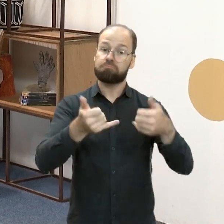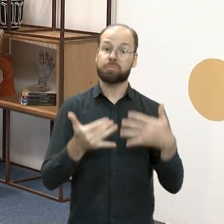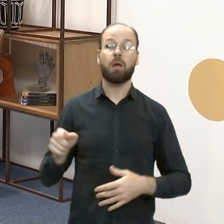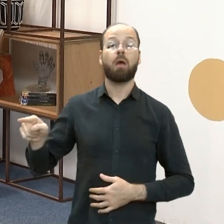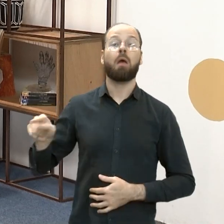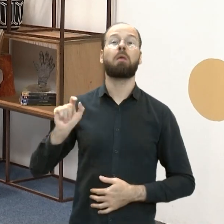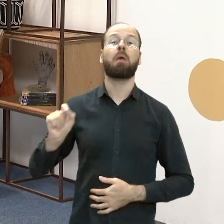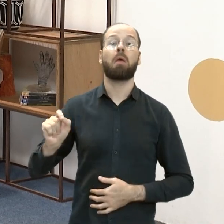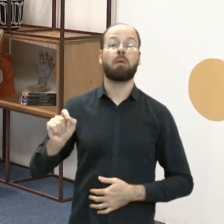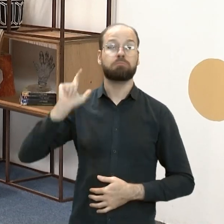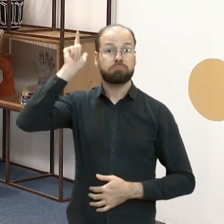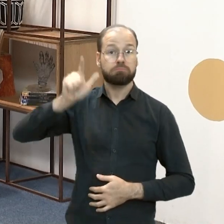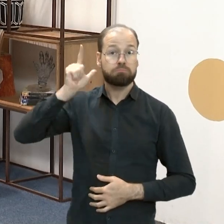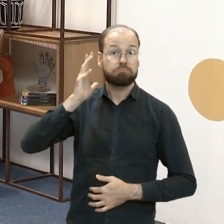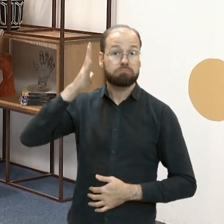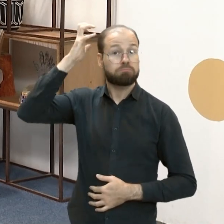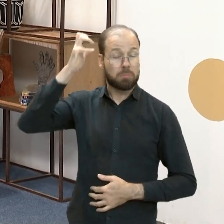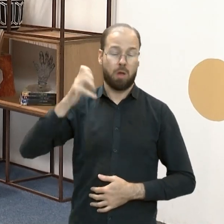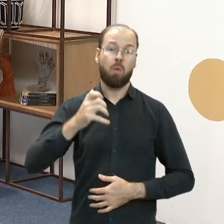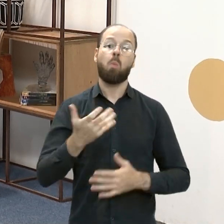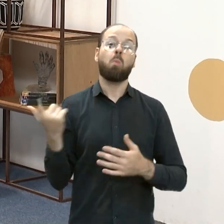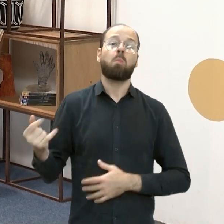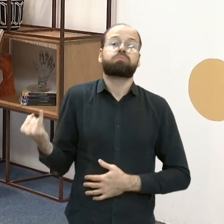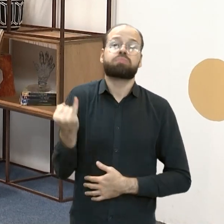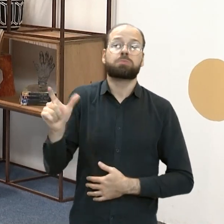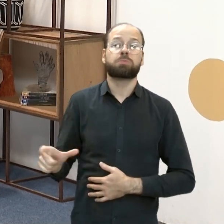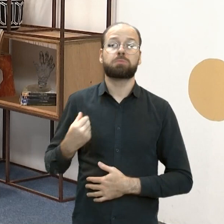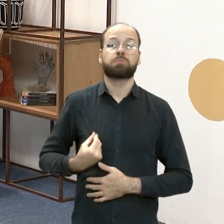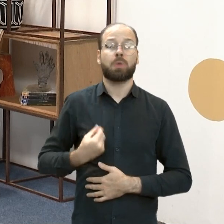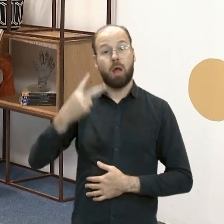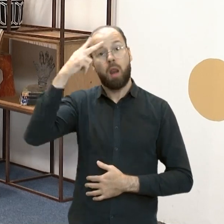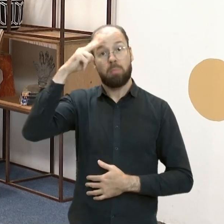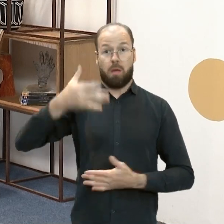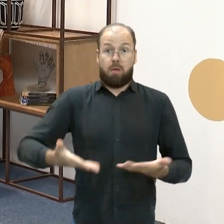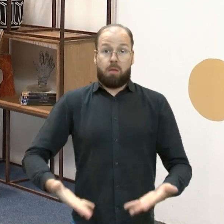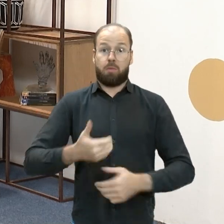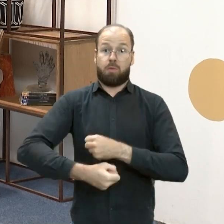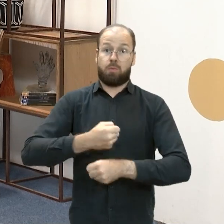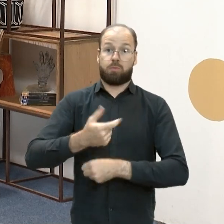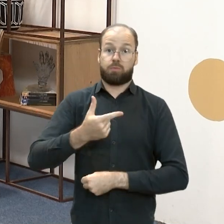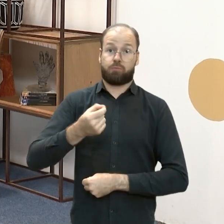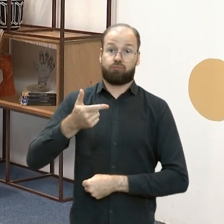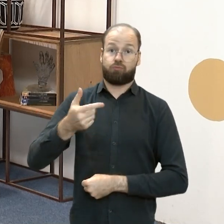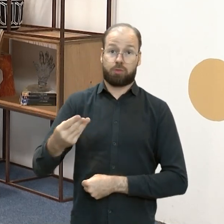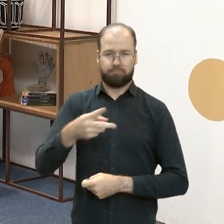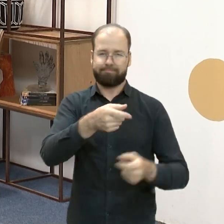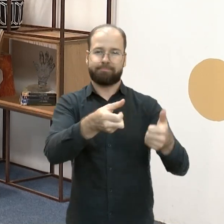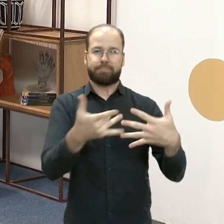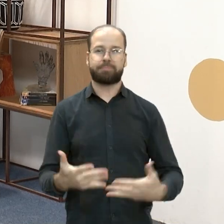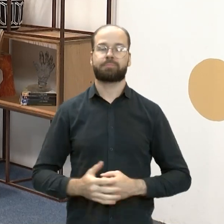dela ser lembrada ainda nesse momento em 2023. Sim, a Leodegária foi a